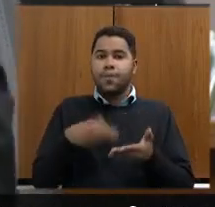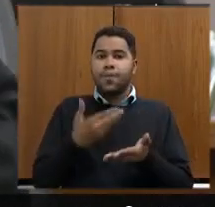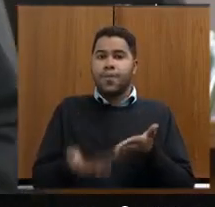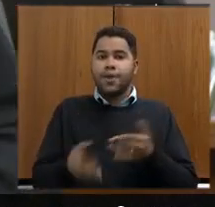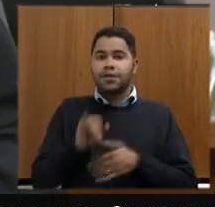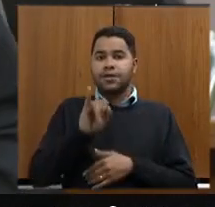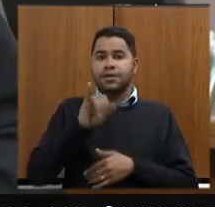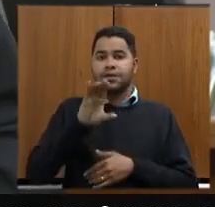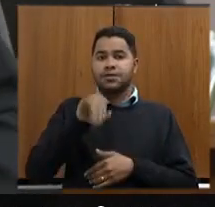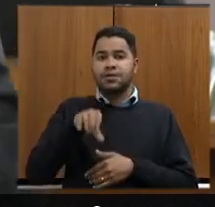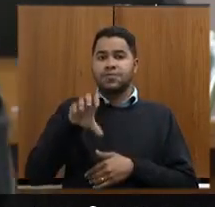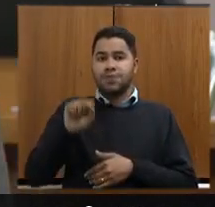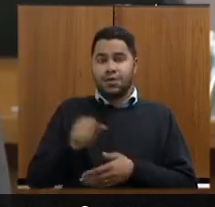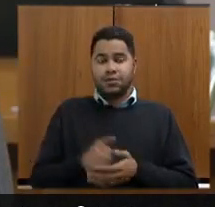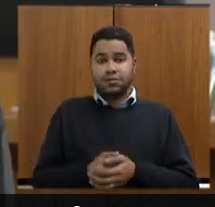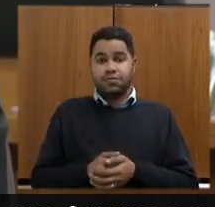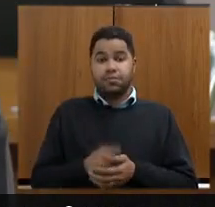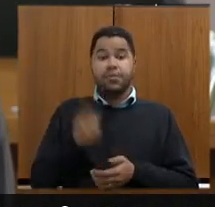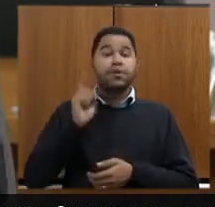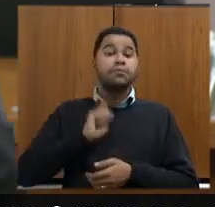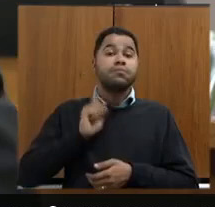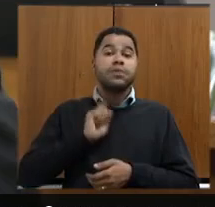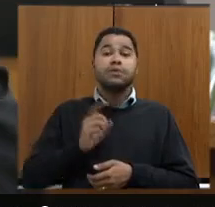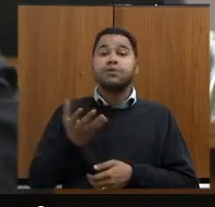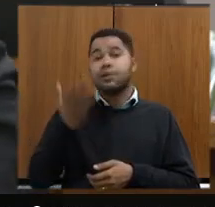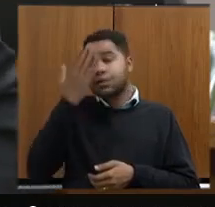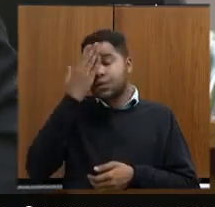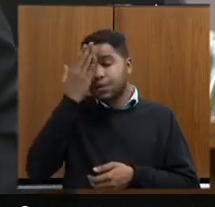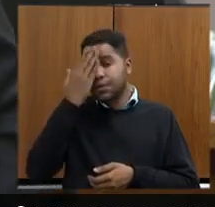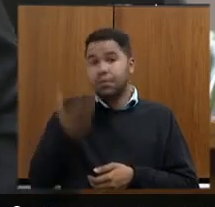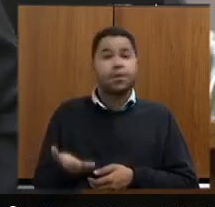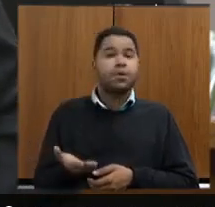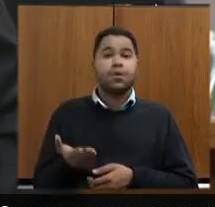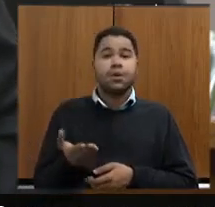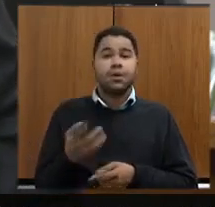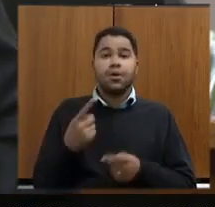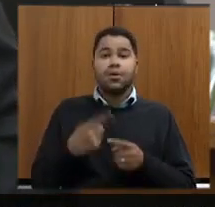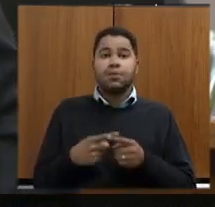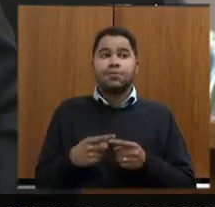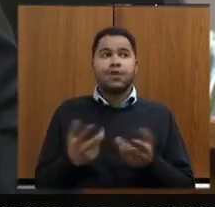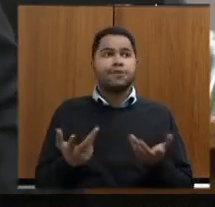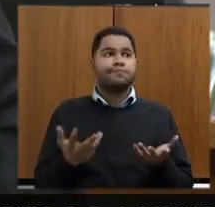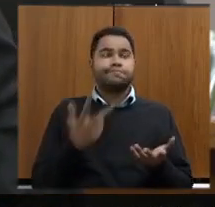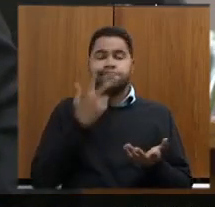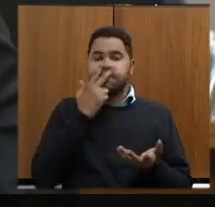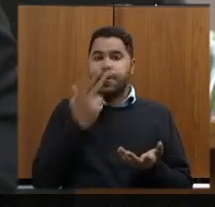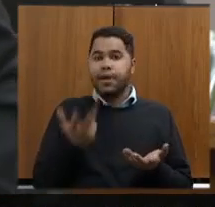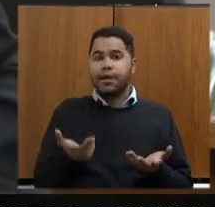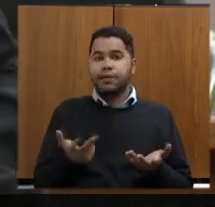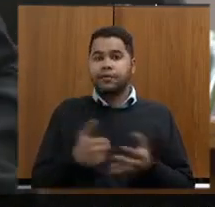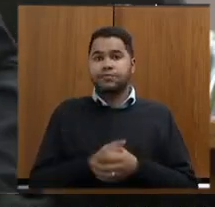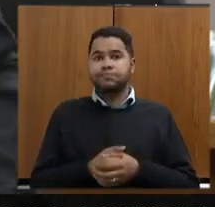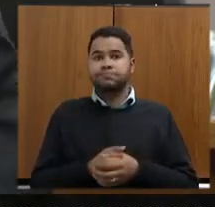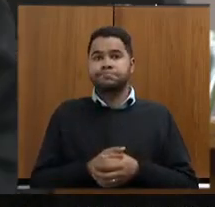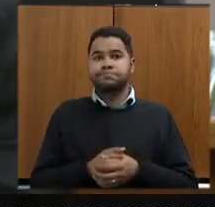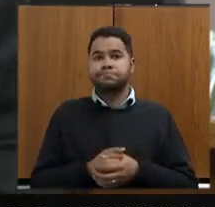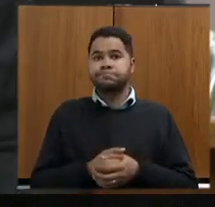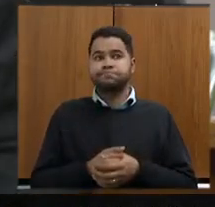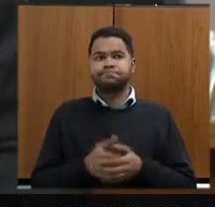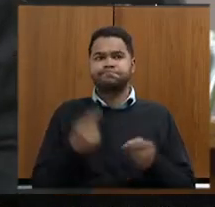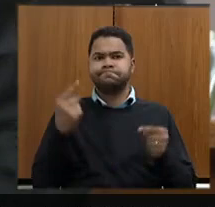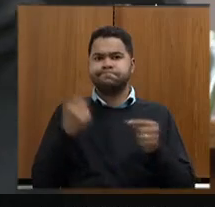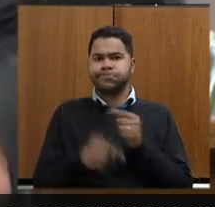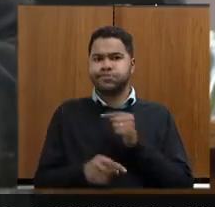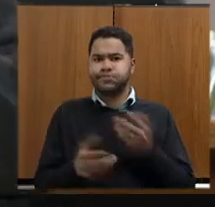perda do ICMS para Minas Gerais eu queria saber porque senão fica no mínimo